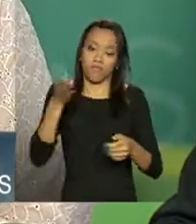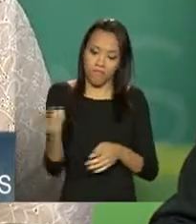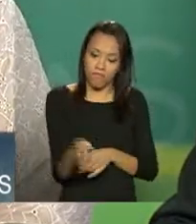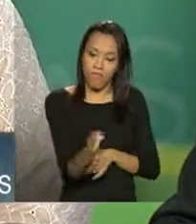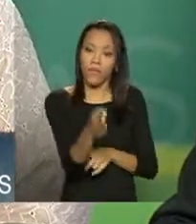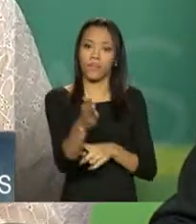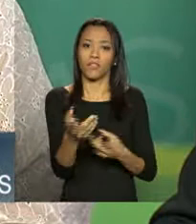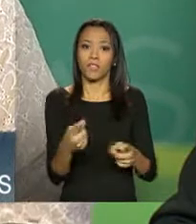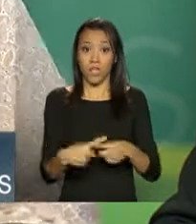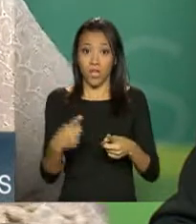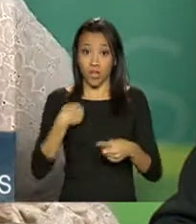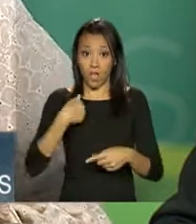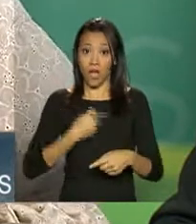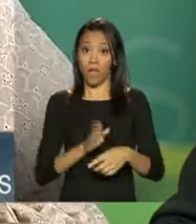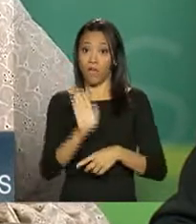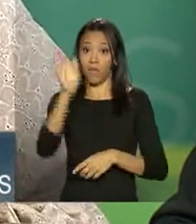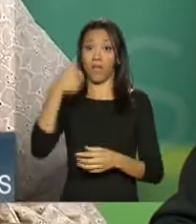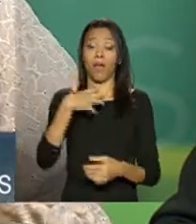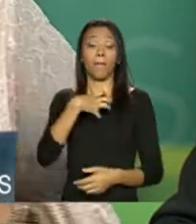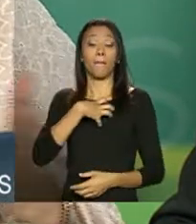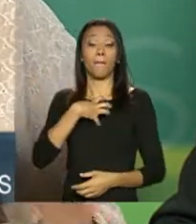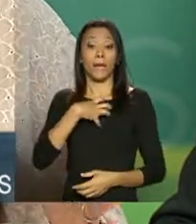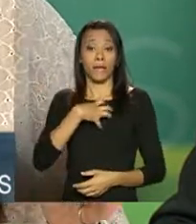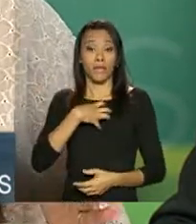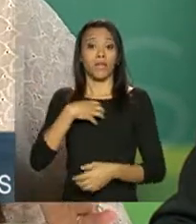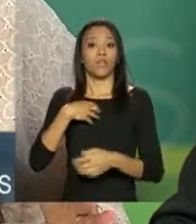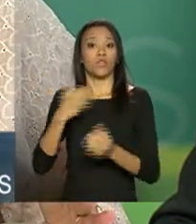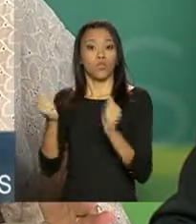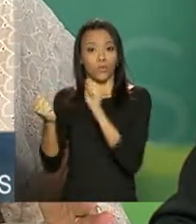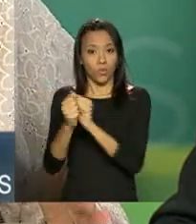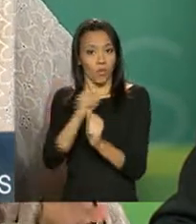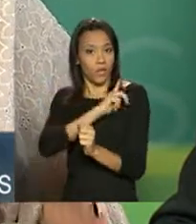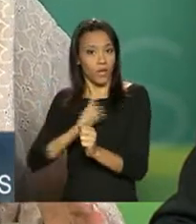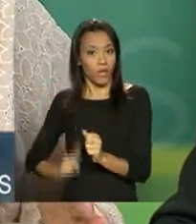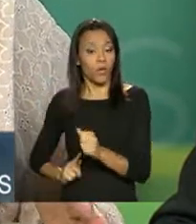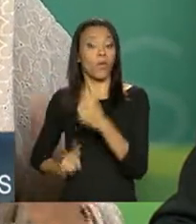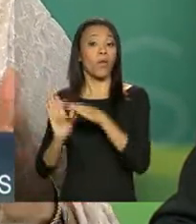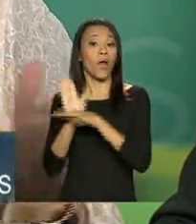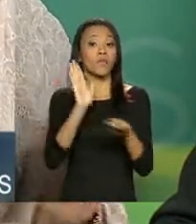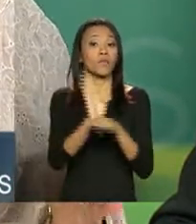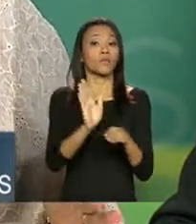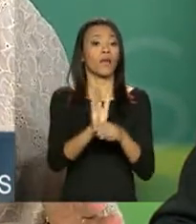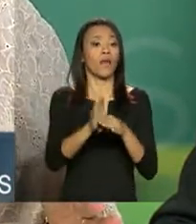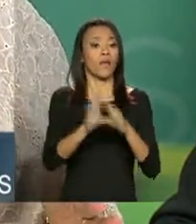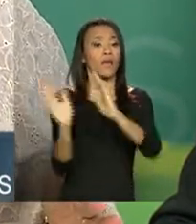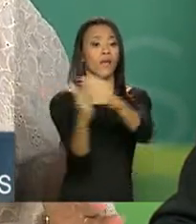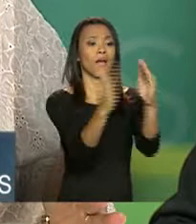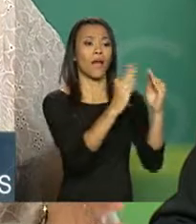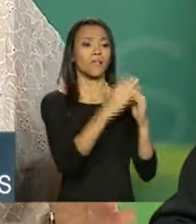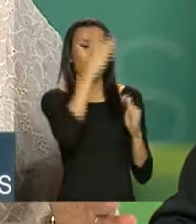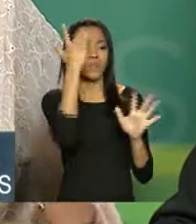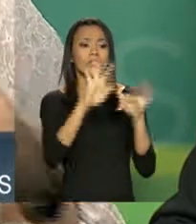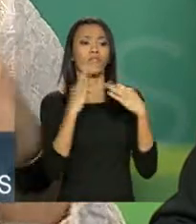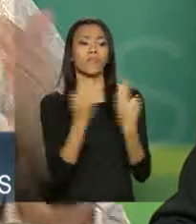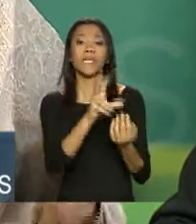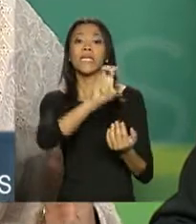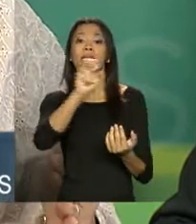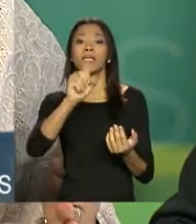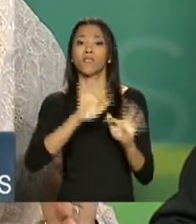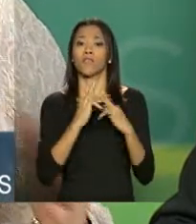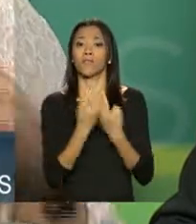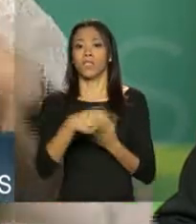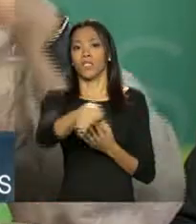governador dando um ano de serviço para 380 obras exatamente em comunidades carentes completo de água a 500 mil famílias no nordeste